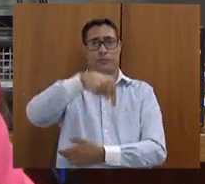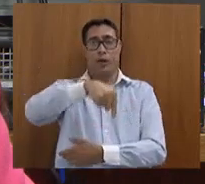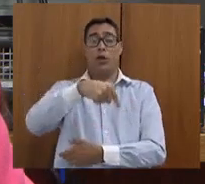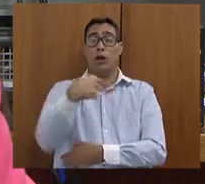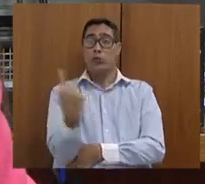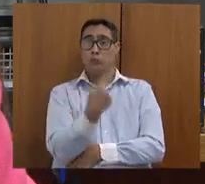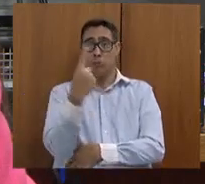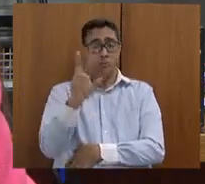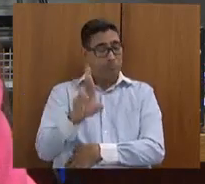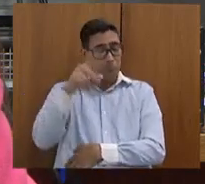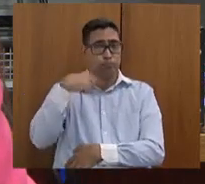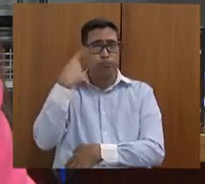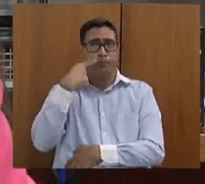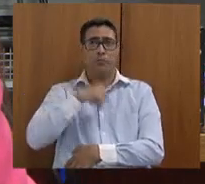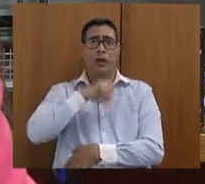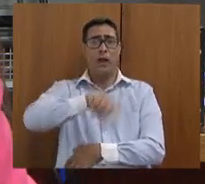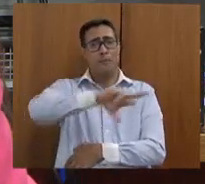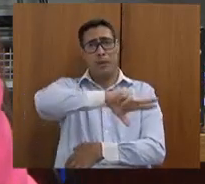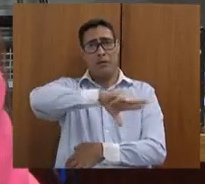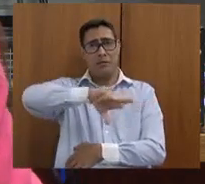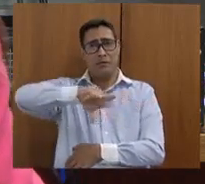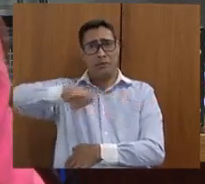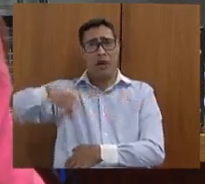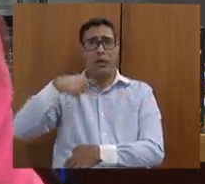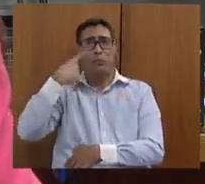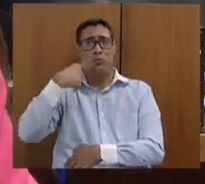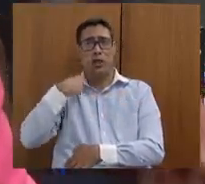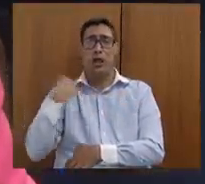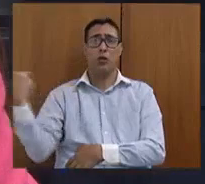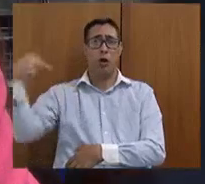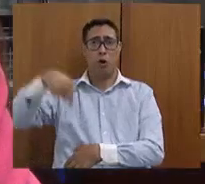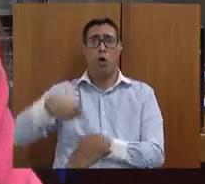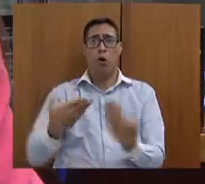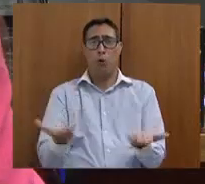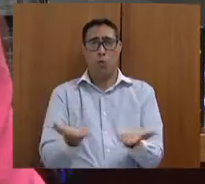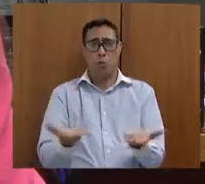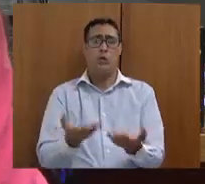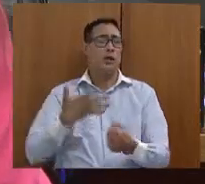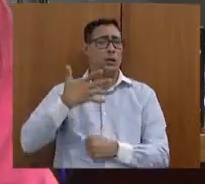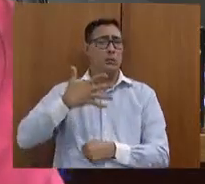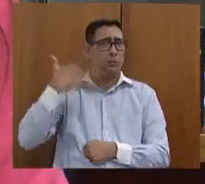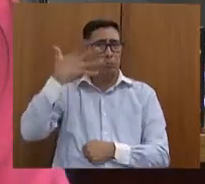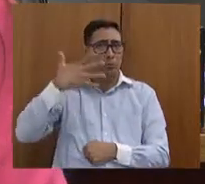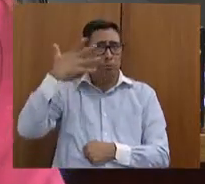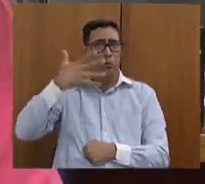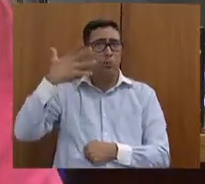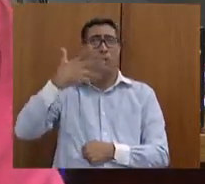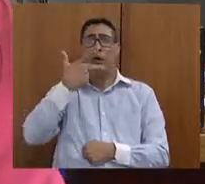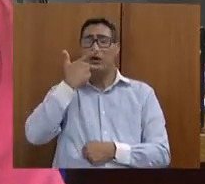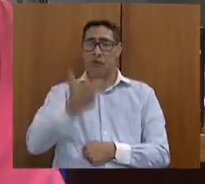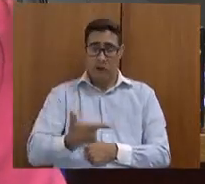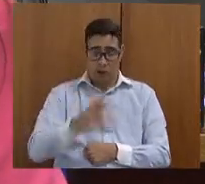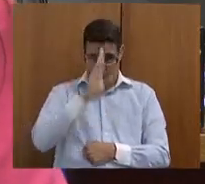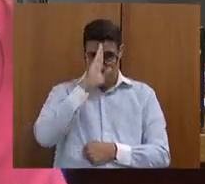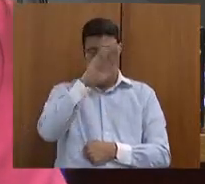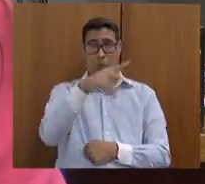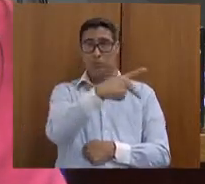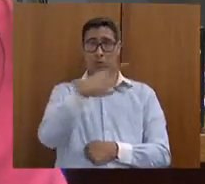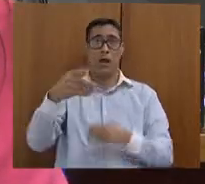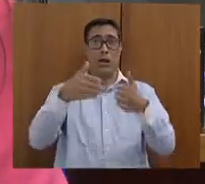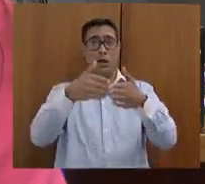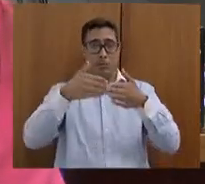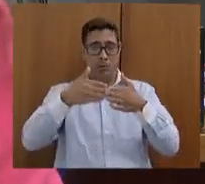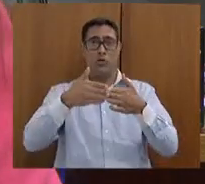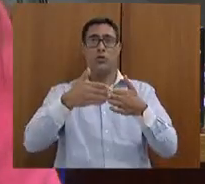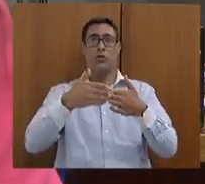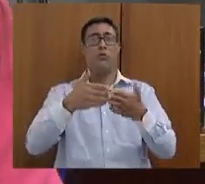tem vários deputados que passaram por essa manhã mas falando especialmente pela presidência da comissão pedindo autorização para falar